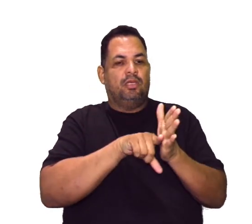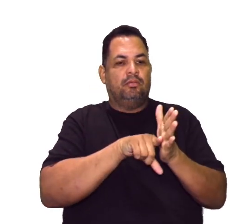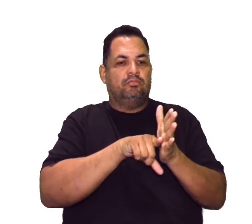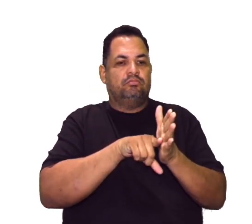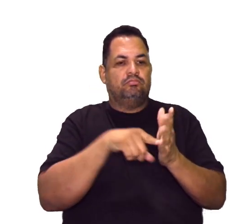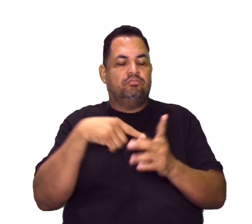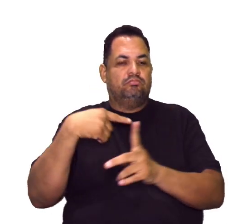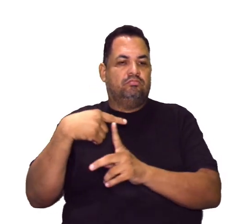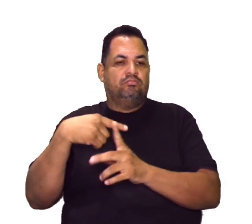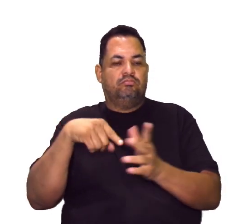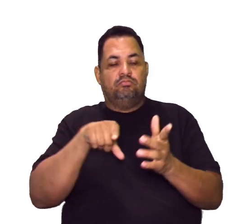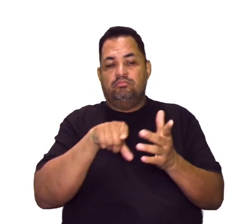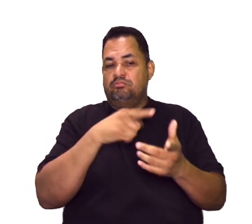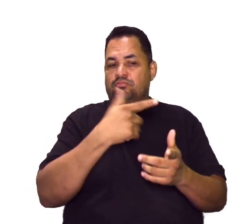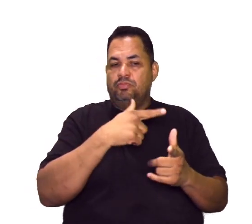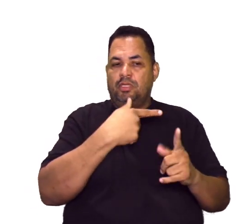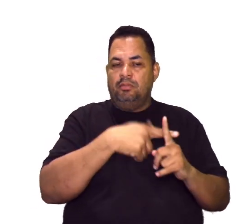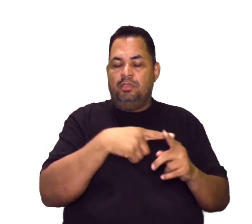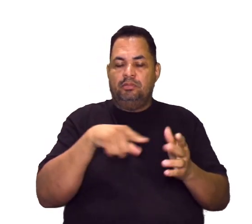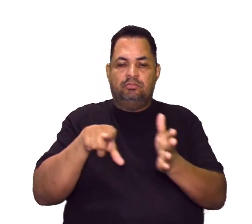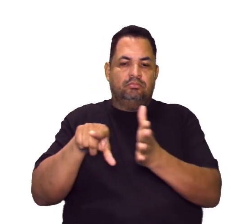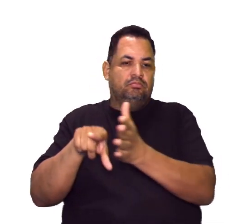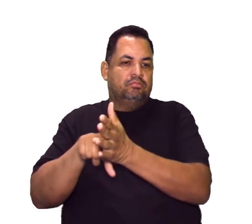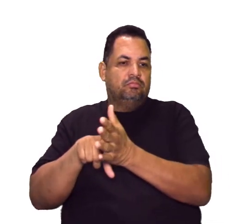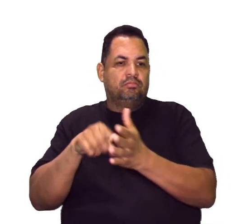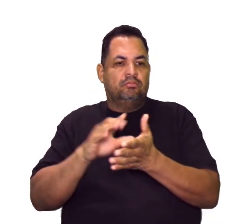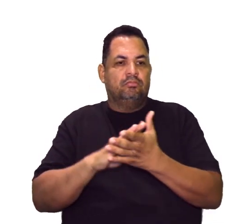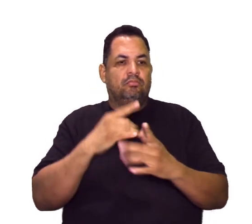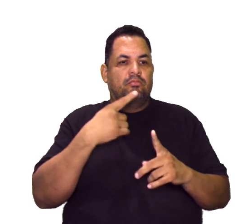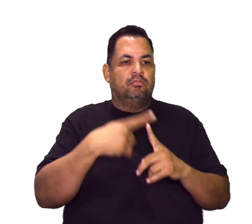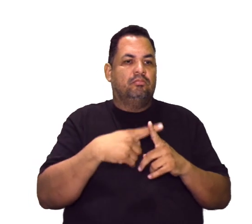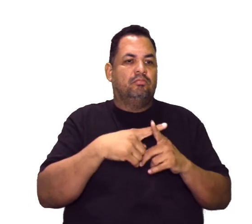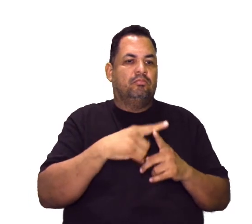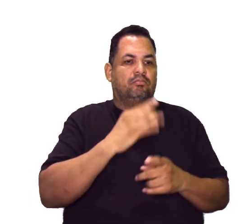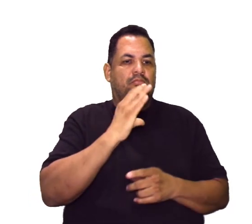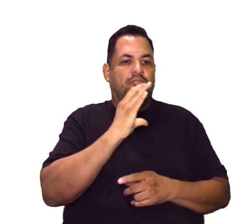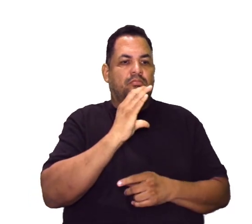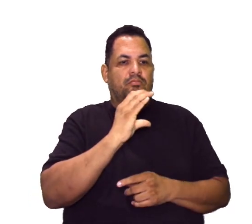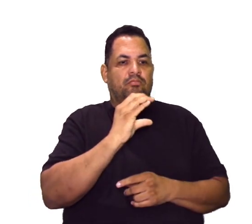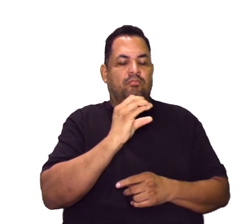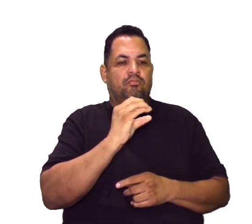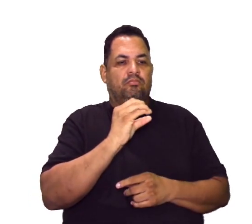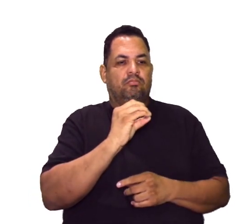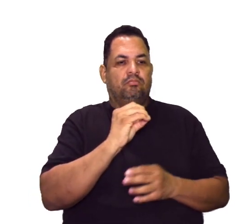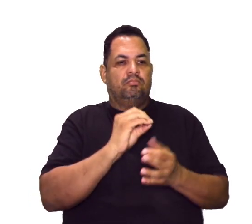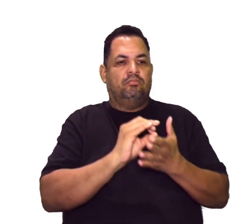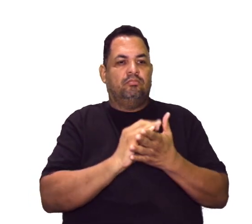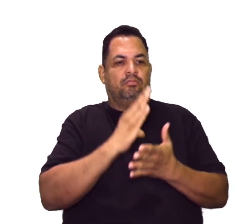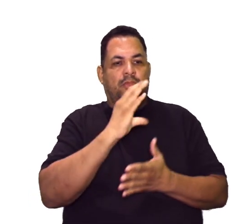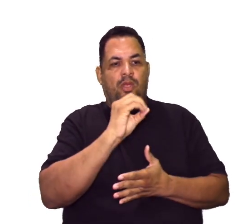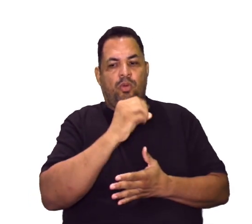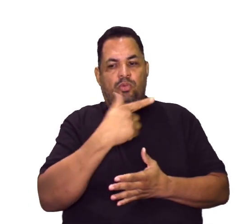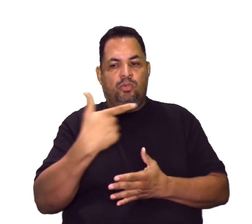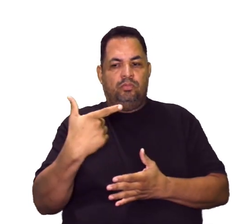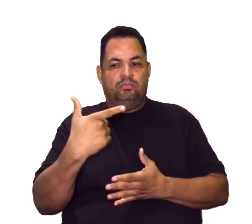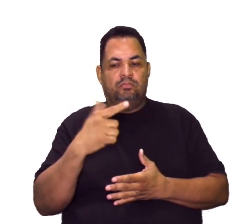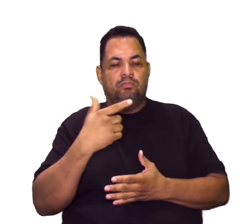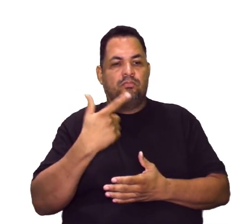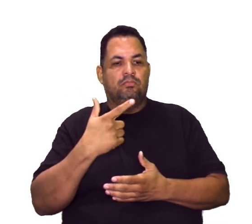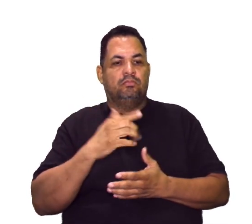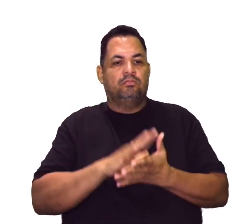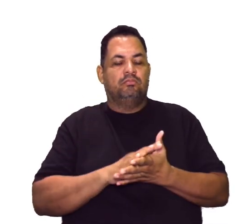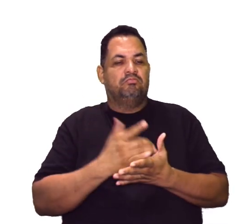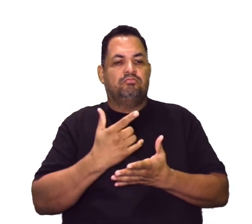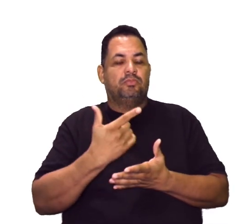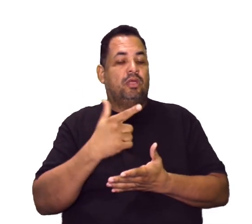o carbono tem 4 elétrons na última camada, 2 elétrons se ligam com oxigênio e 2 com o outro, não